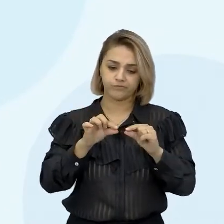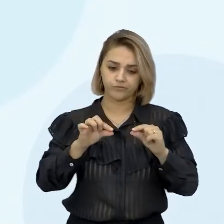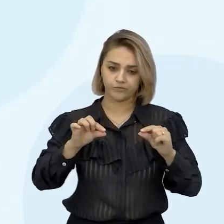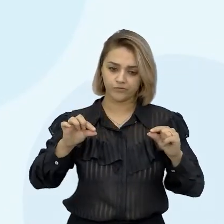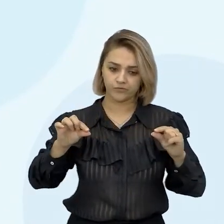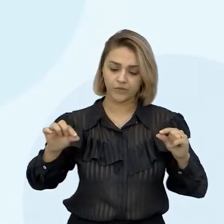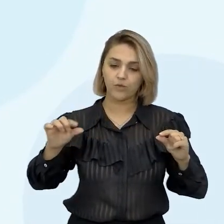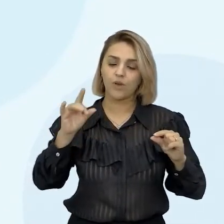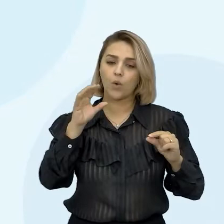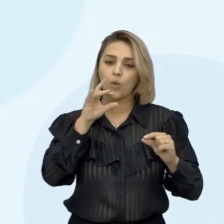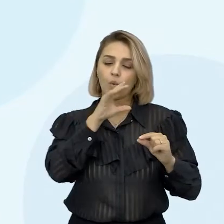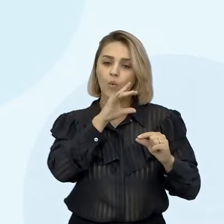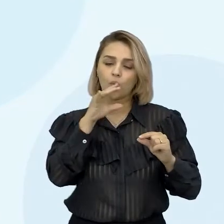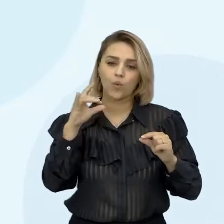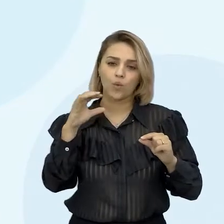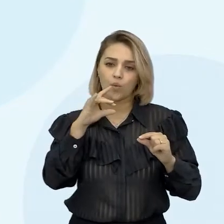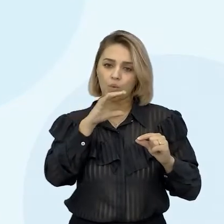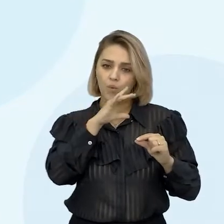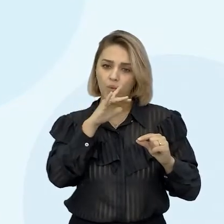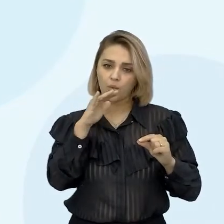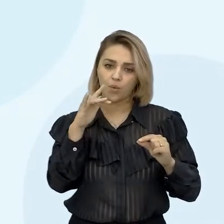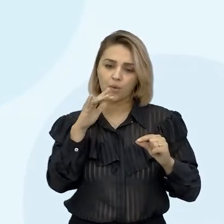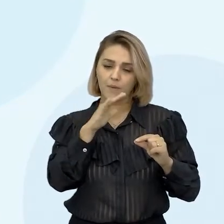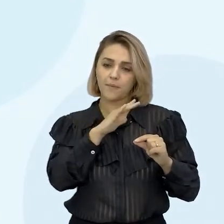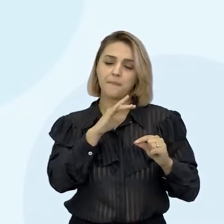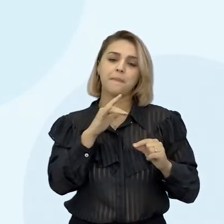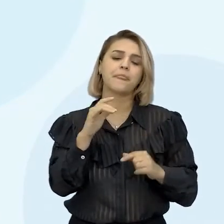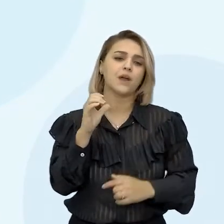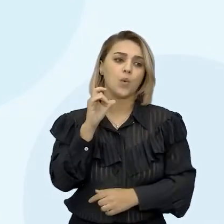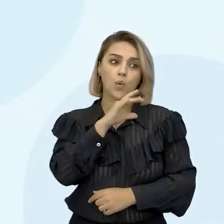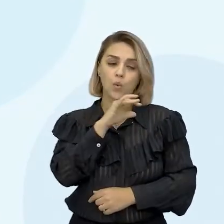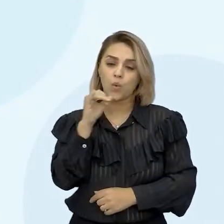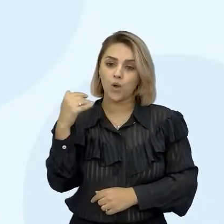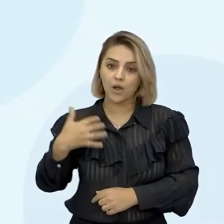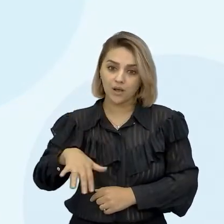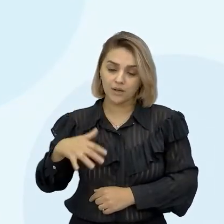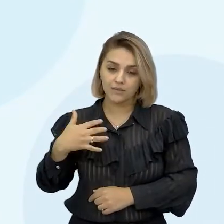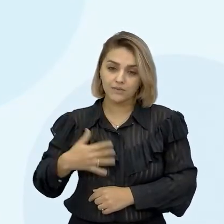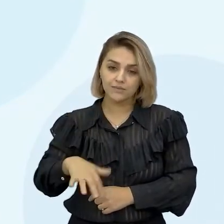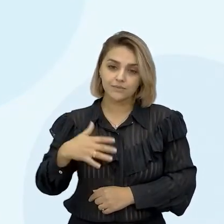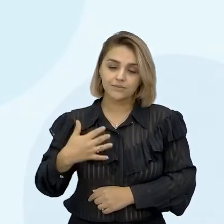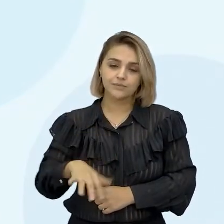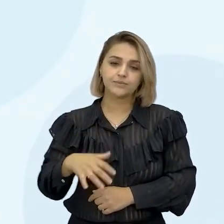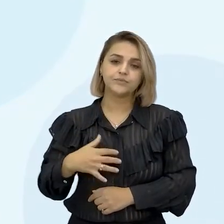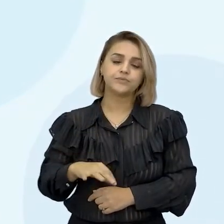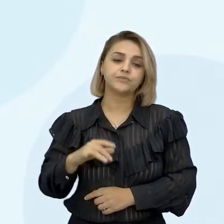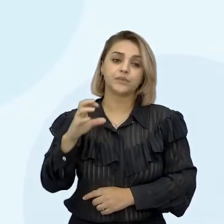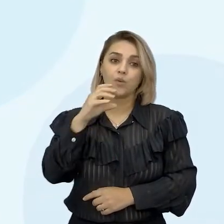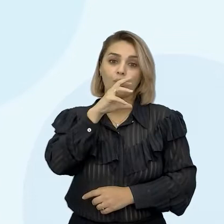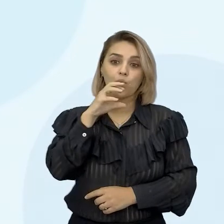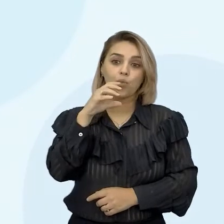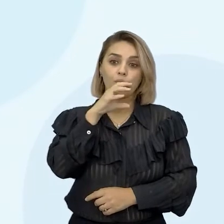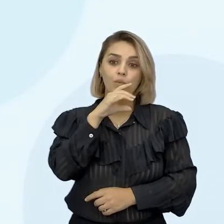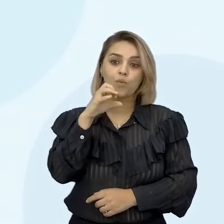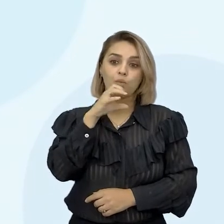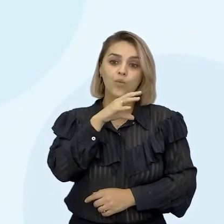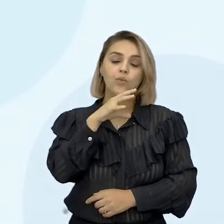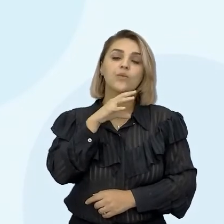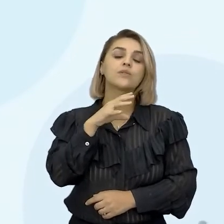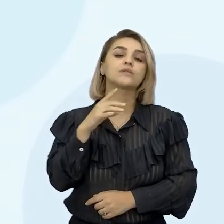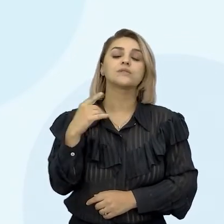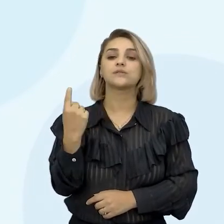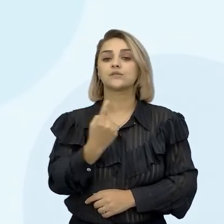esquentando todo condutor vai esquentar vai esquentar muito e esse aquecimento a